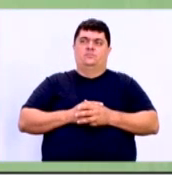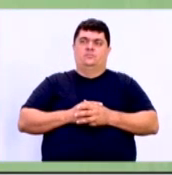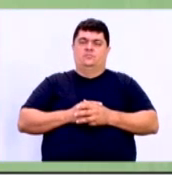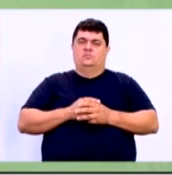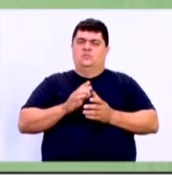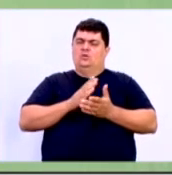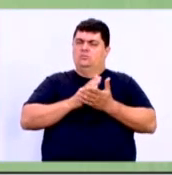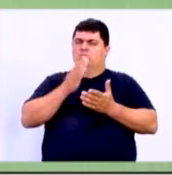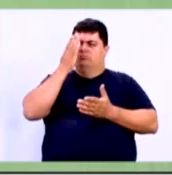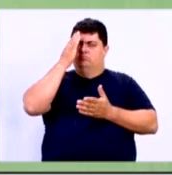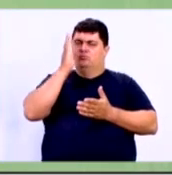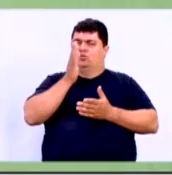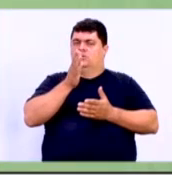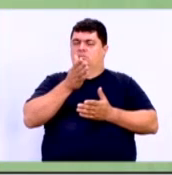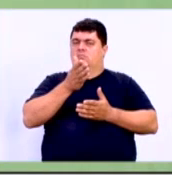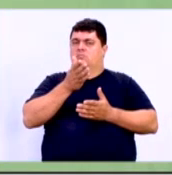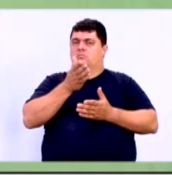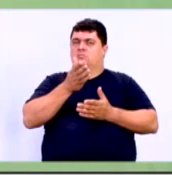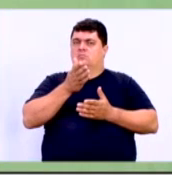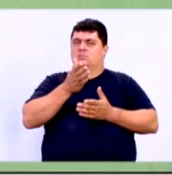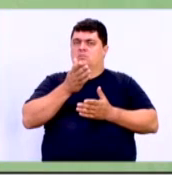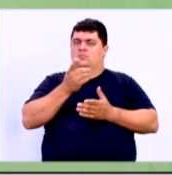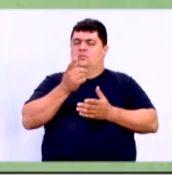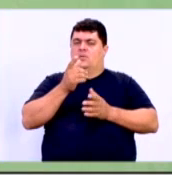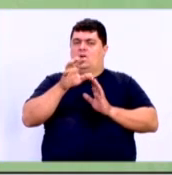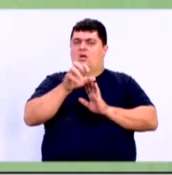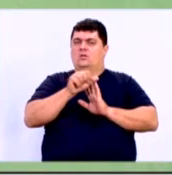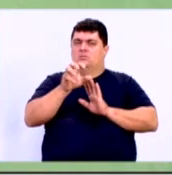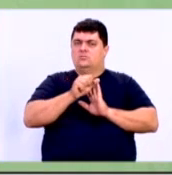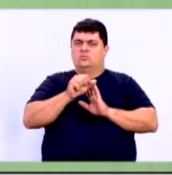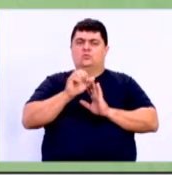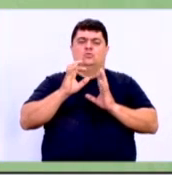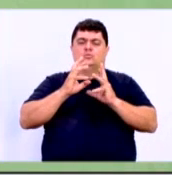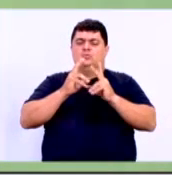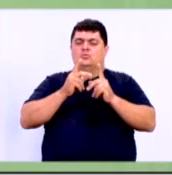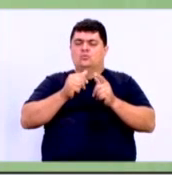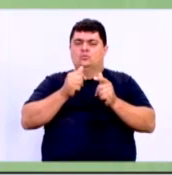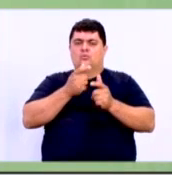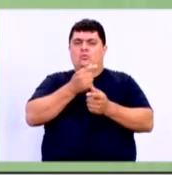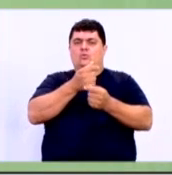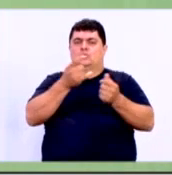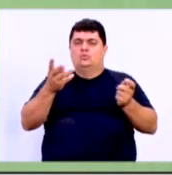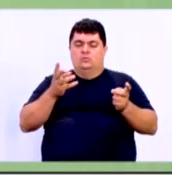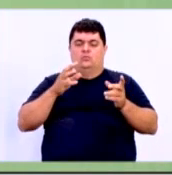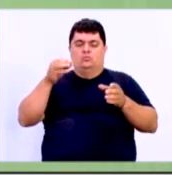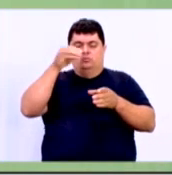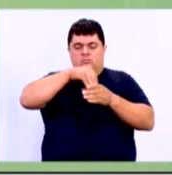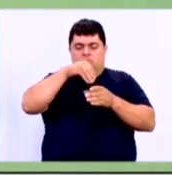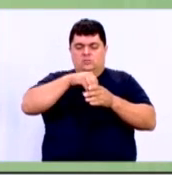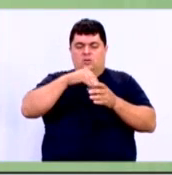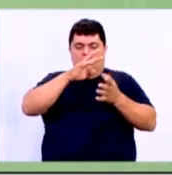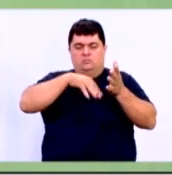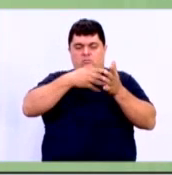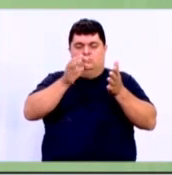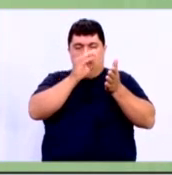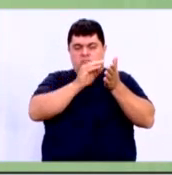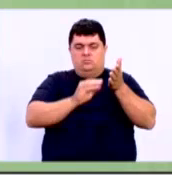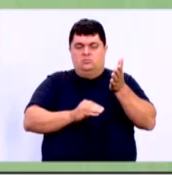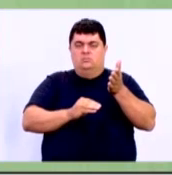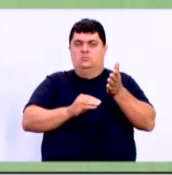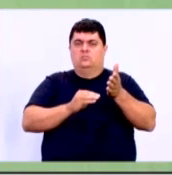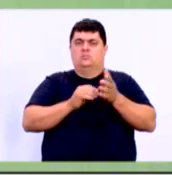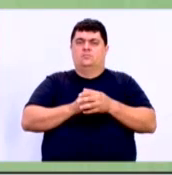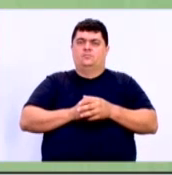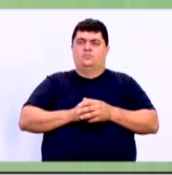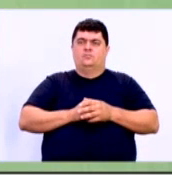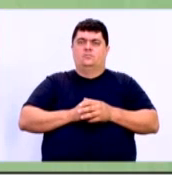que eu já comecei a entender. Então, quer dizer que no custeio por absorção, todos os custos entrarão nesse custeio? Sim. Mas espera aí,